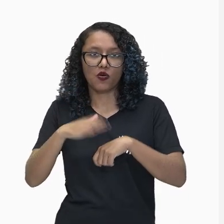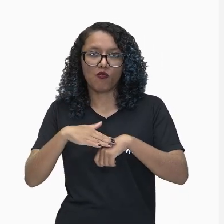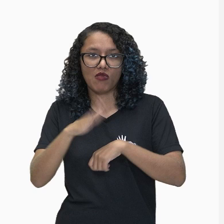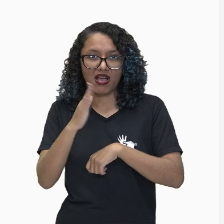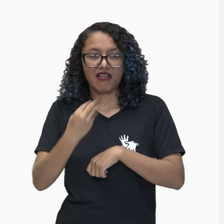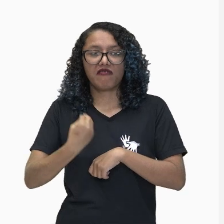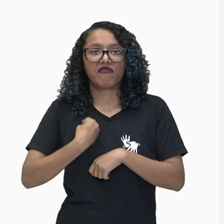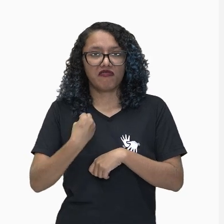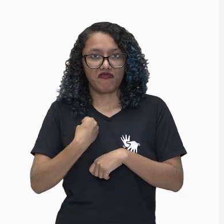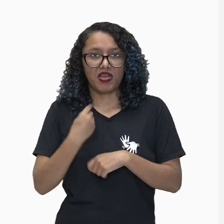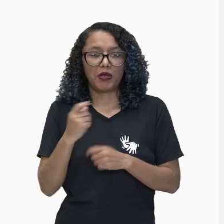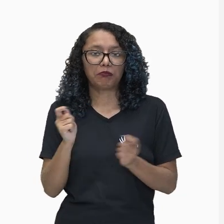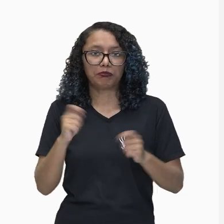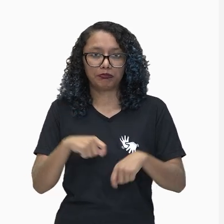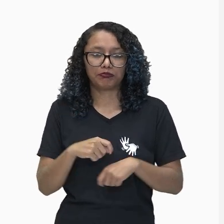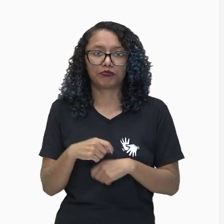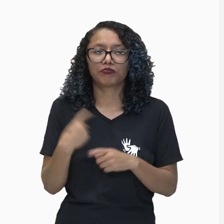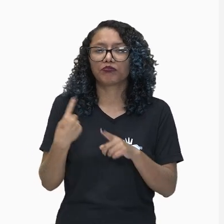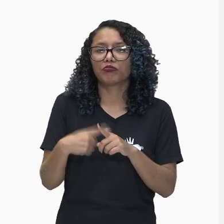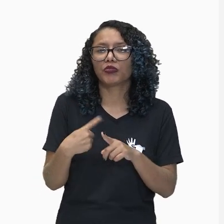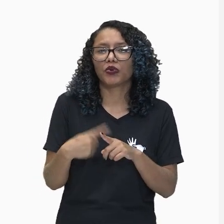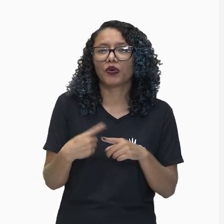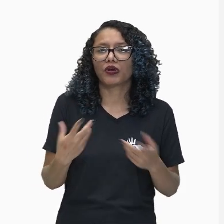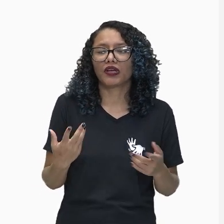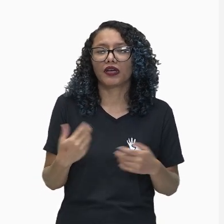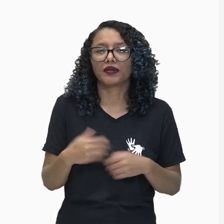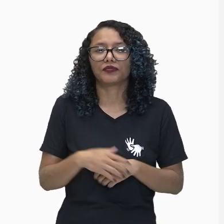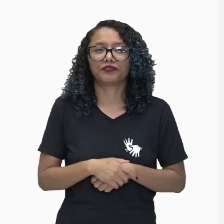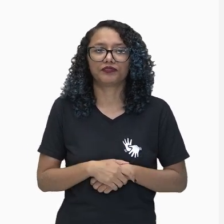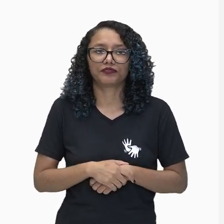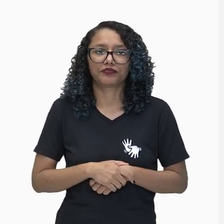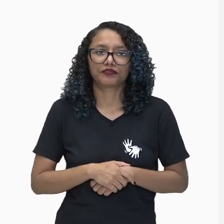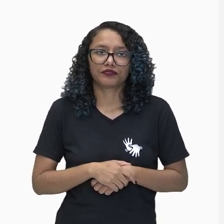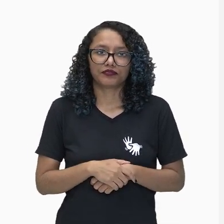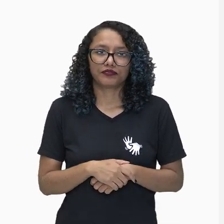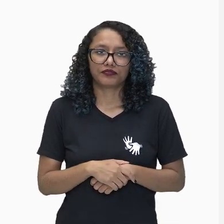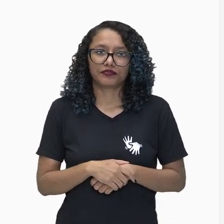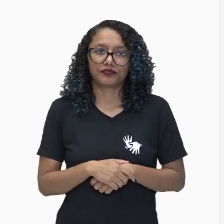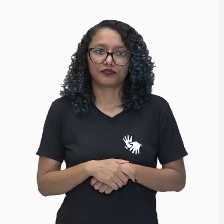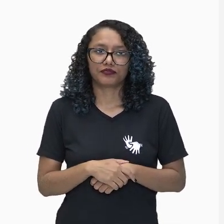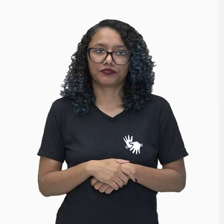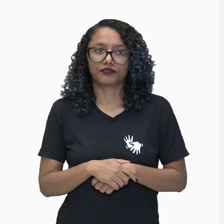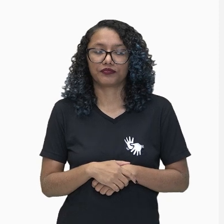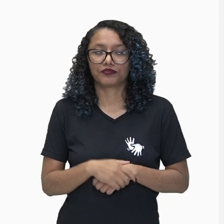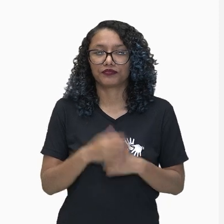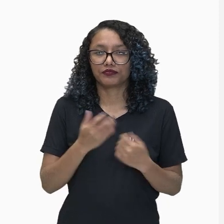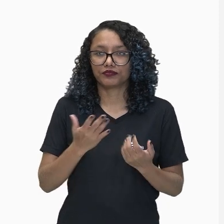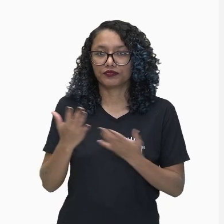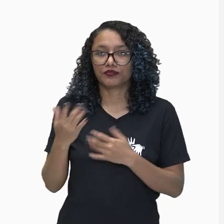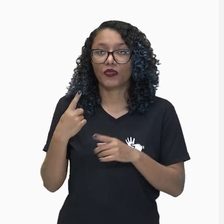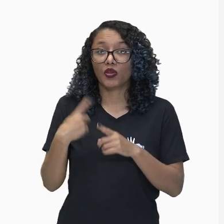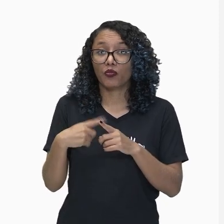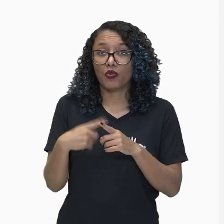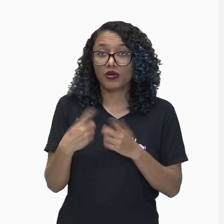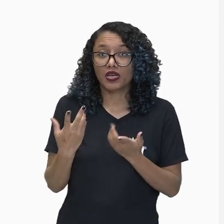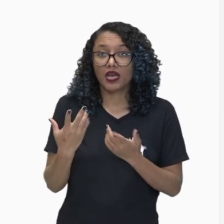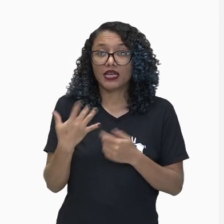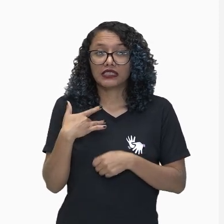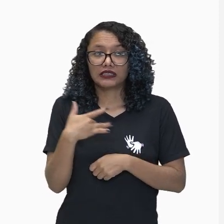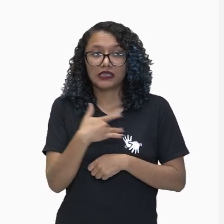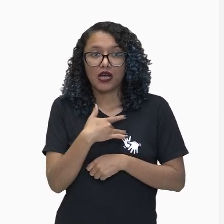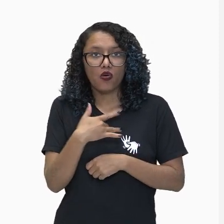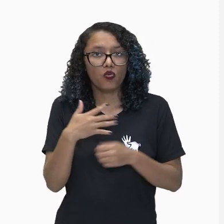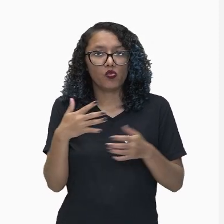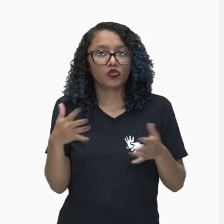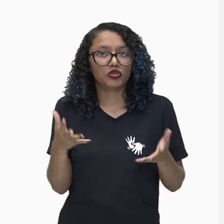né, que está ocorrendo aí o surgimento dessa expectativa de vida? Por conta das melhorias nas